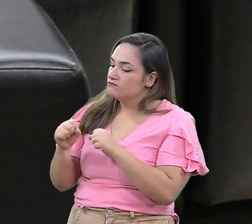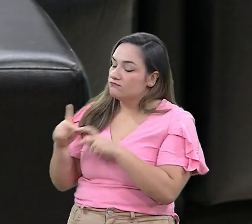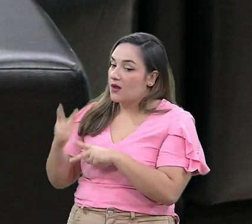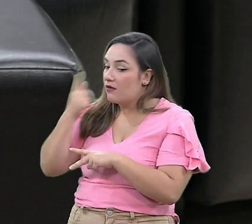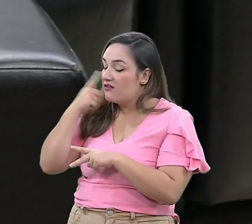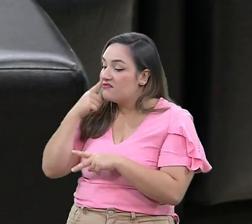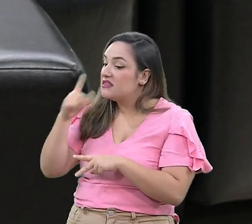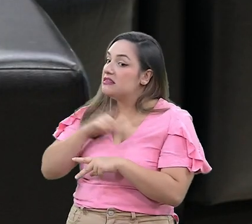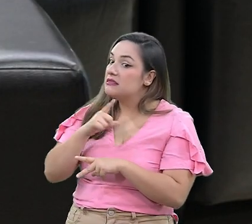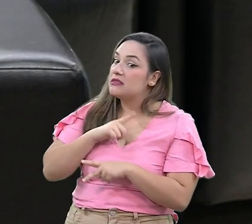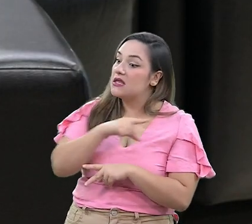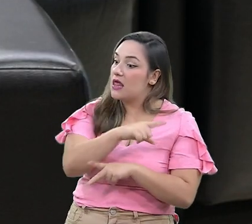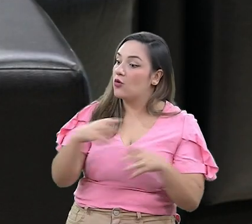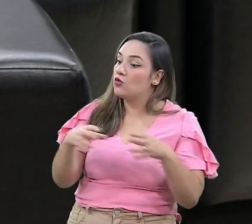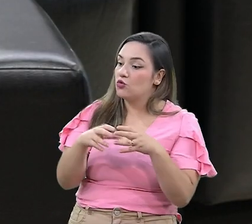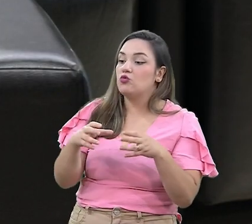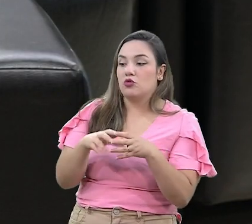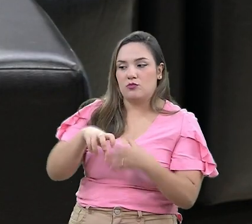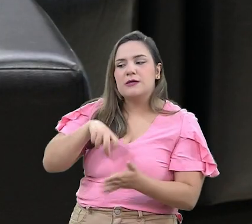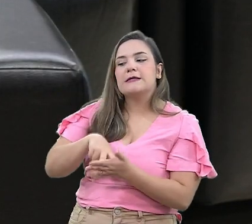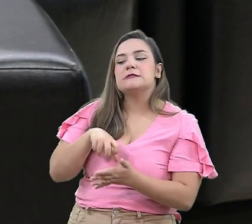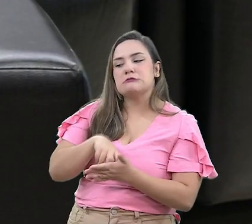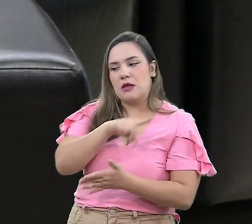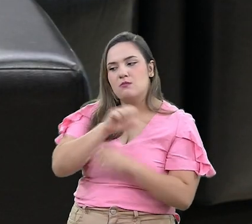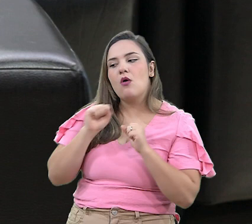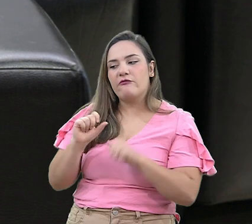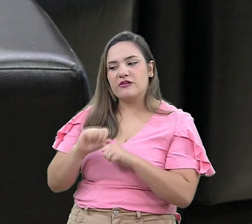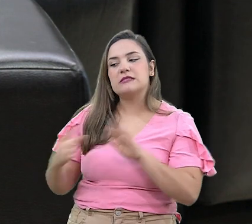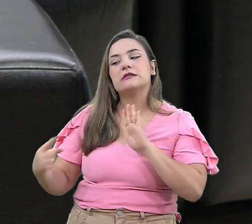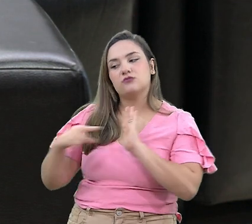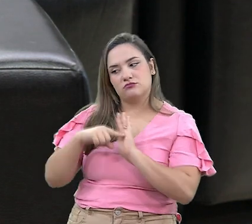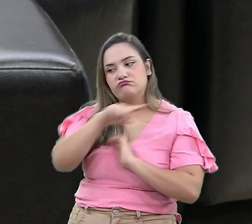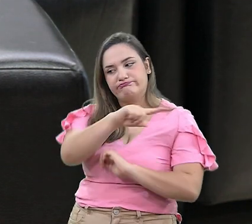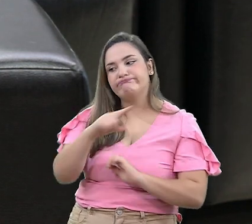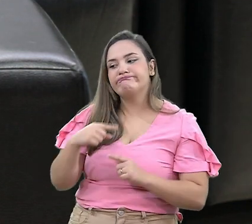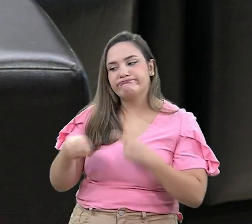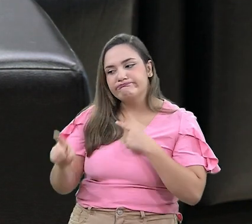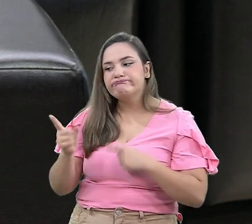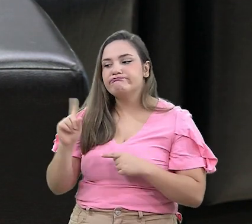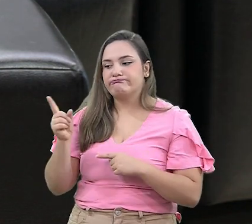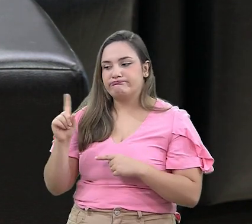um encaminhamento, o esclarecimento, a orientação dessa pessoa.